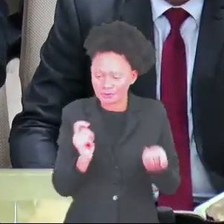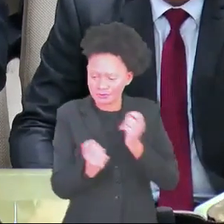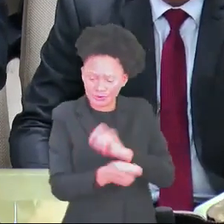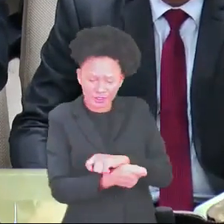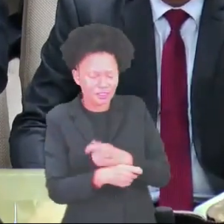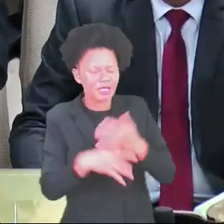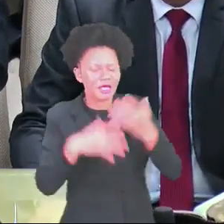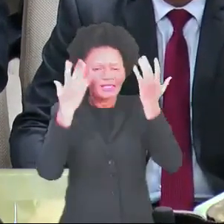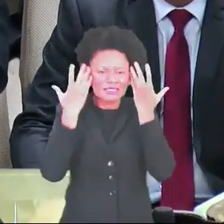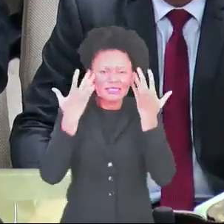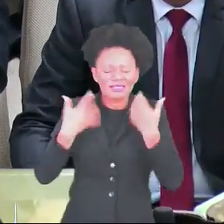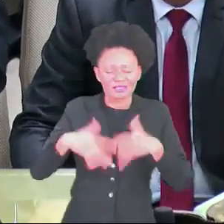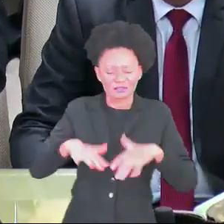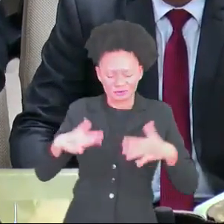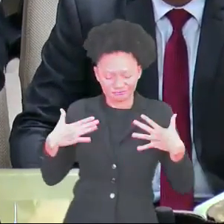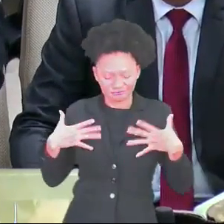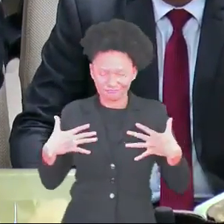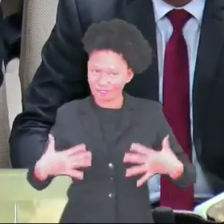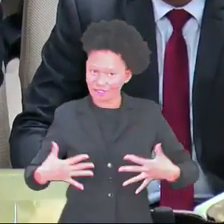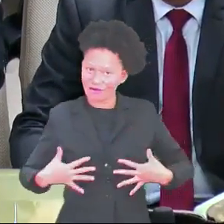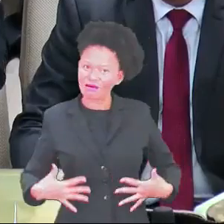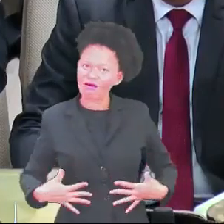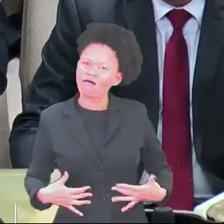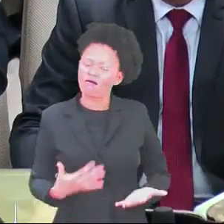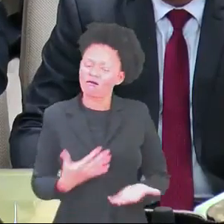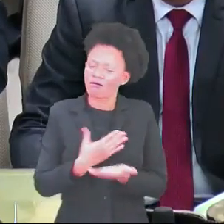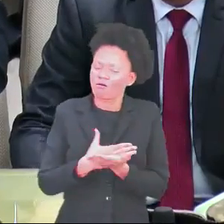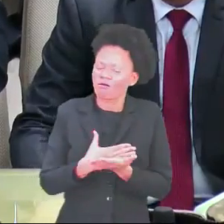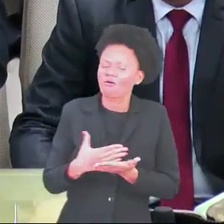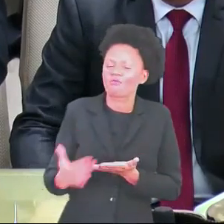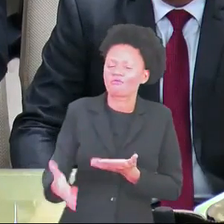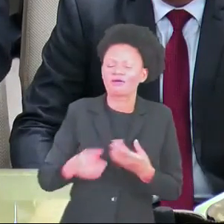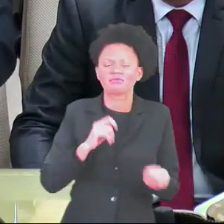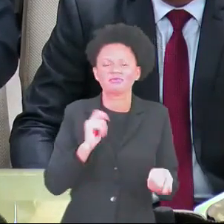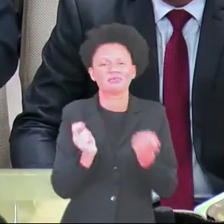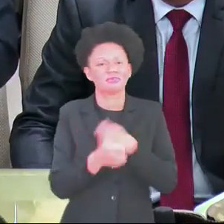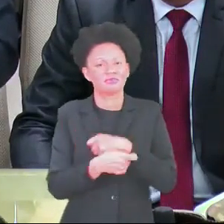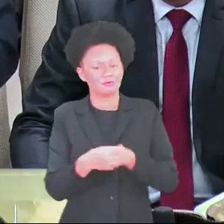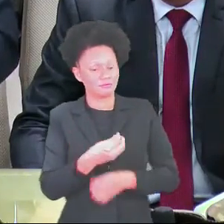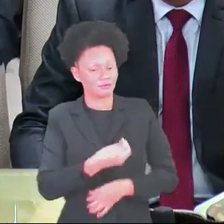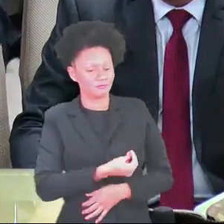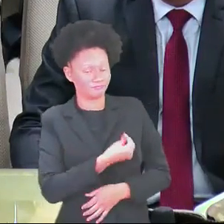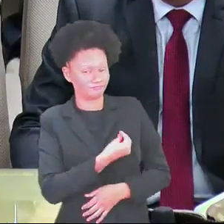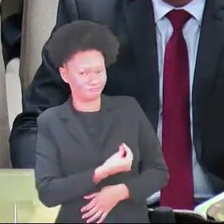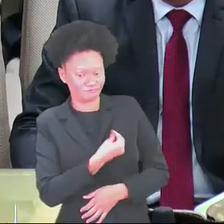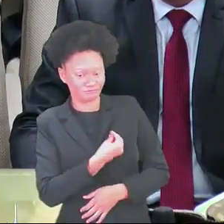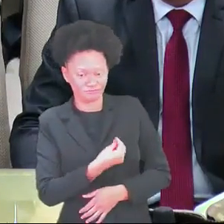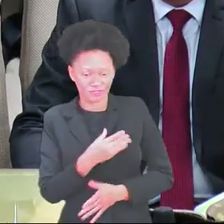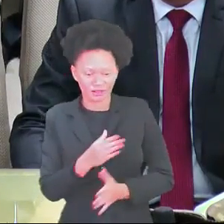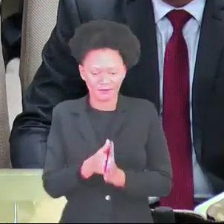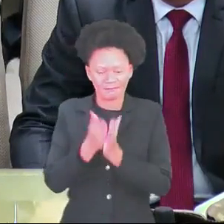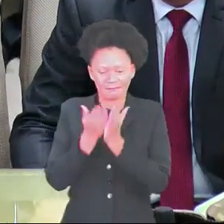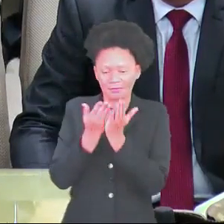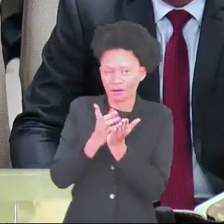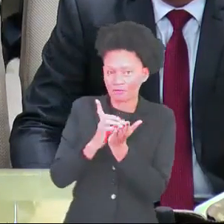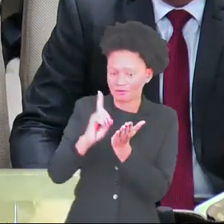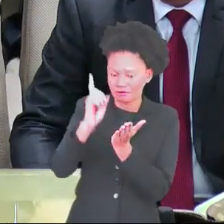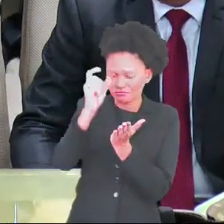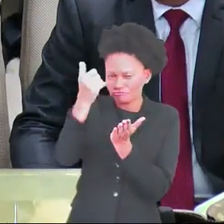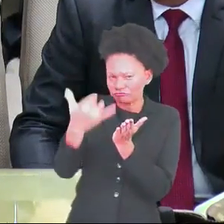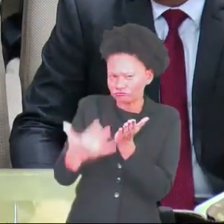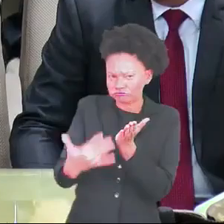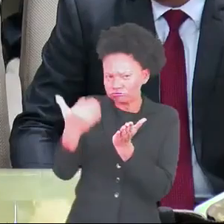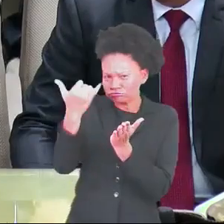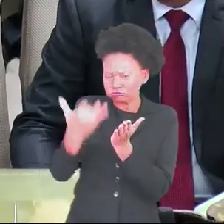comum e natural do corpo, nós começamos a adaptar com coisas na nossa vida que a palavra de Deus diz que nós